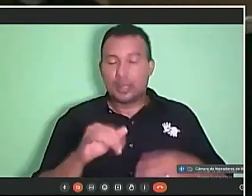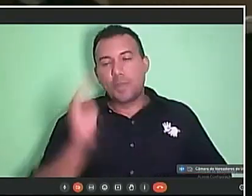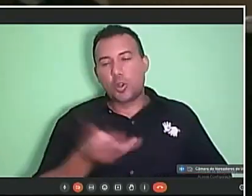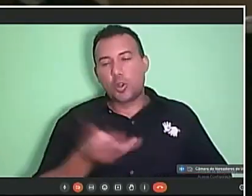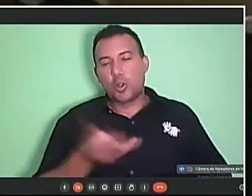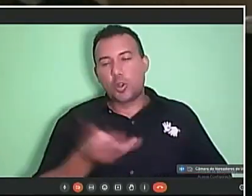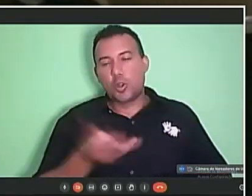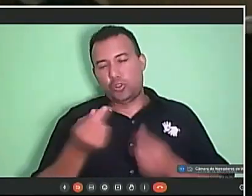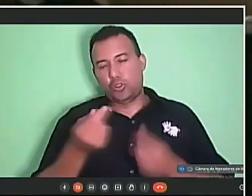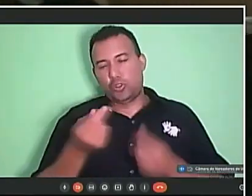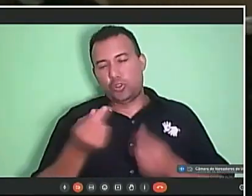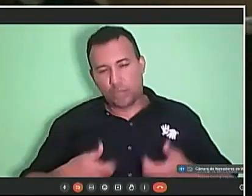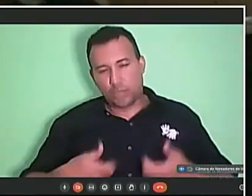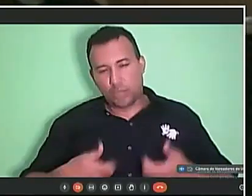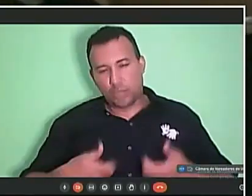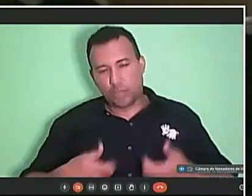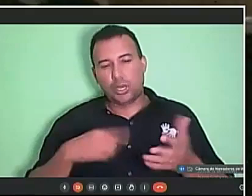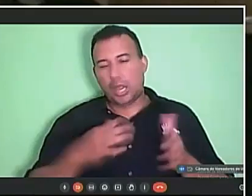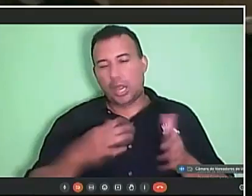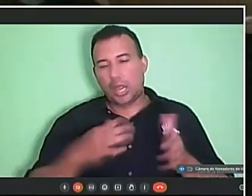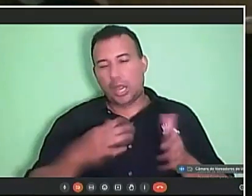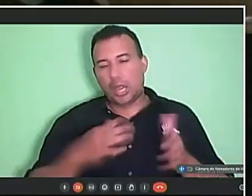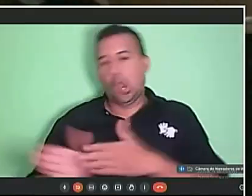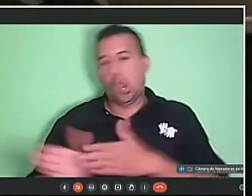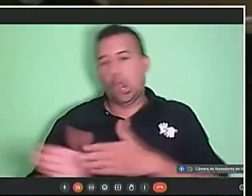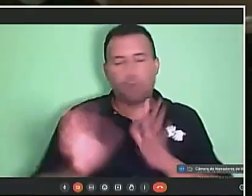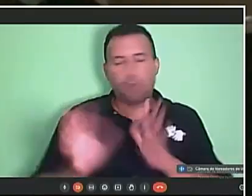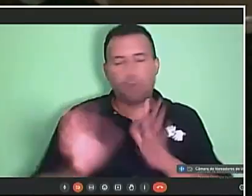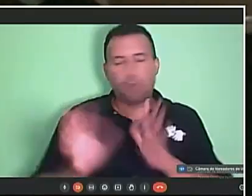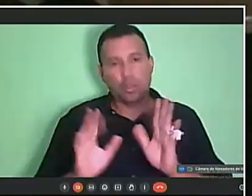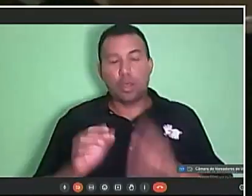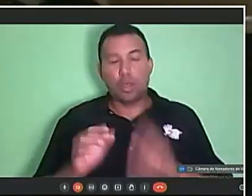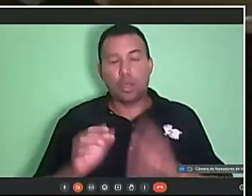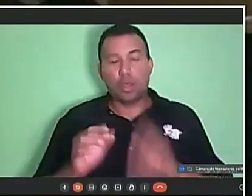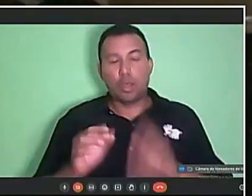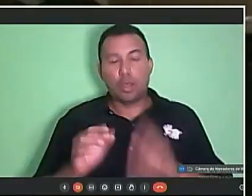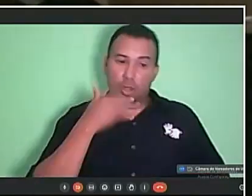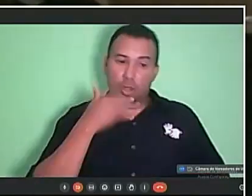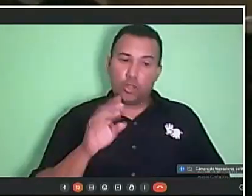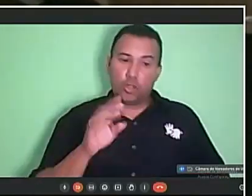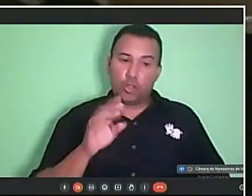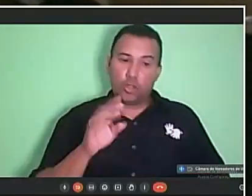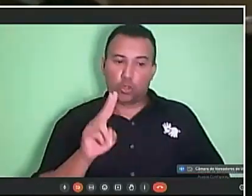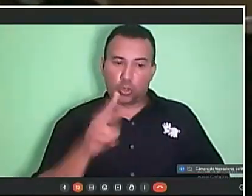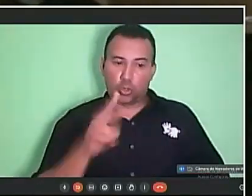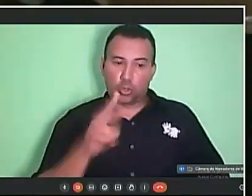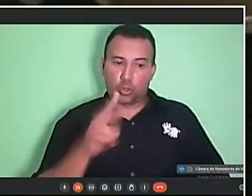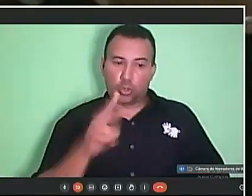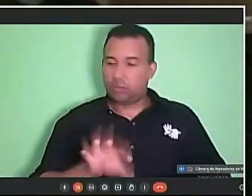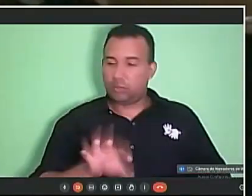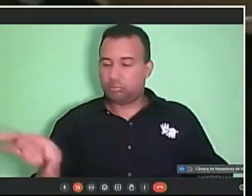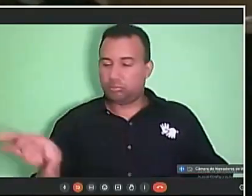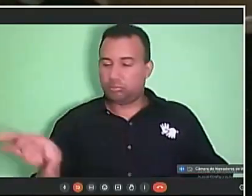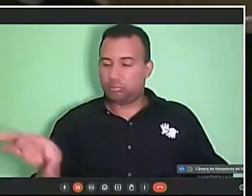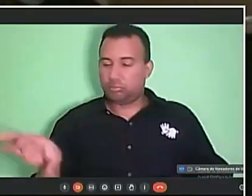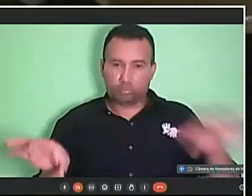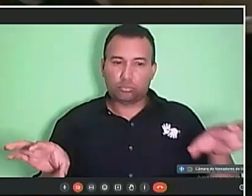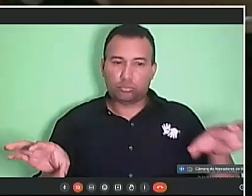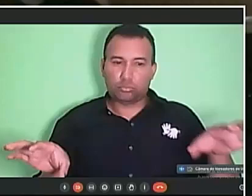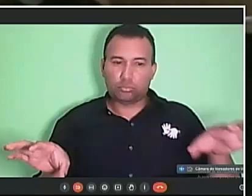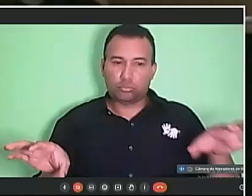as curvas do rio, não seria mais fácil fazer 2 ladrões nas margens antes